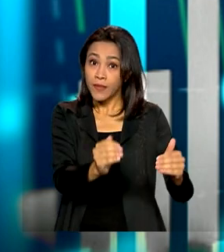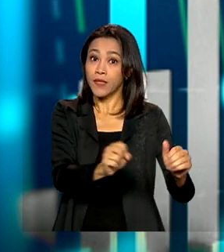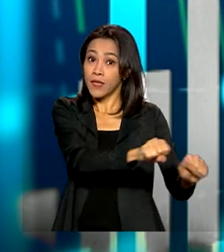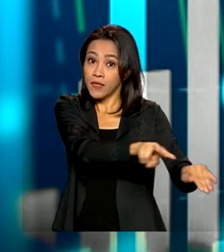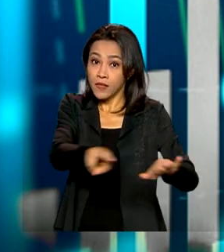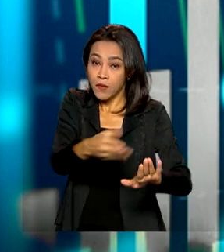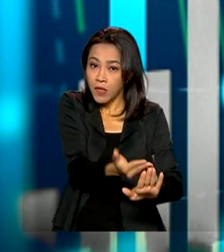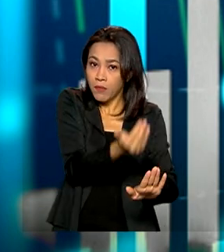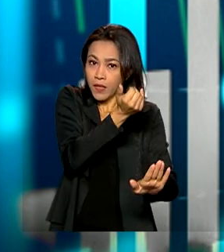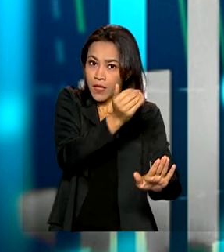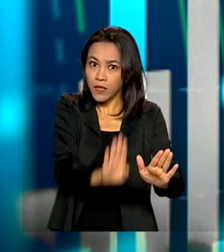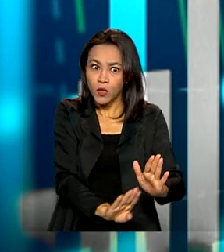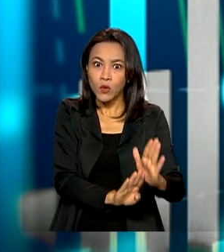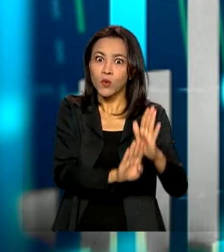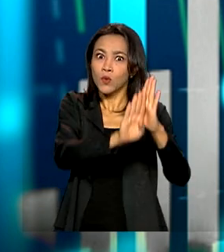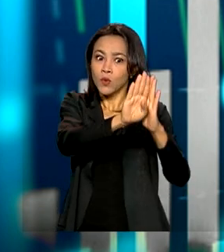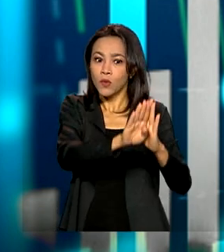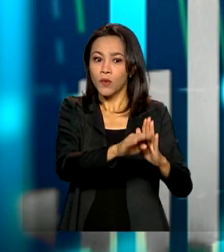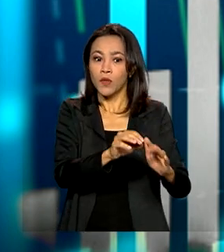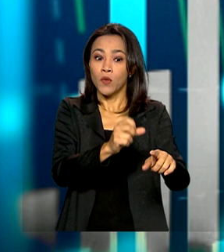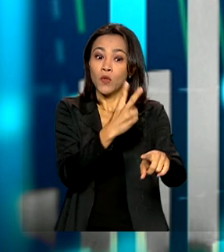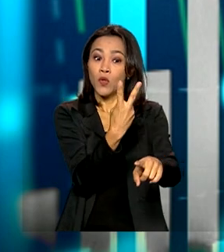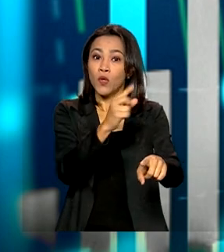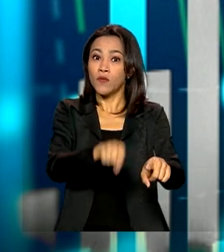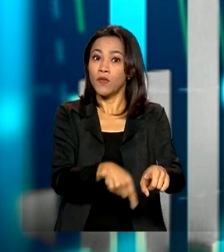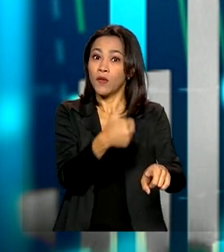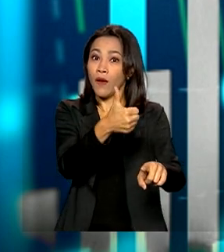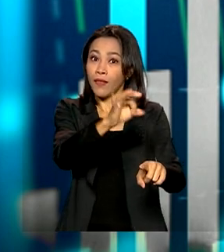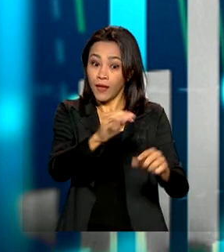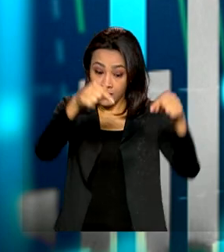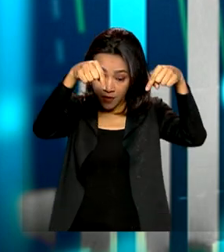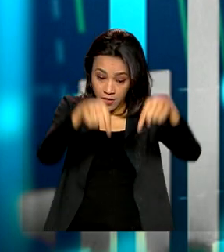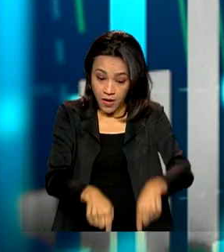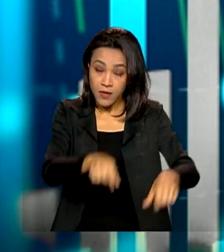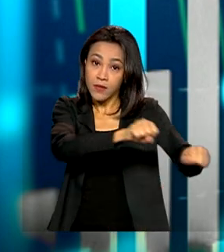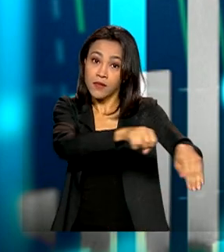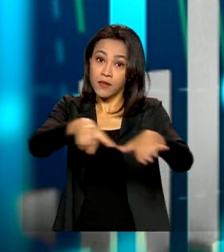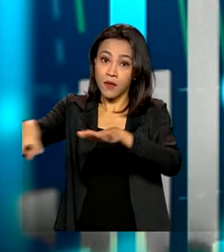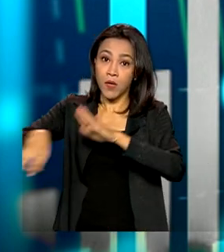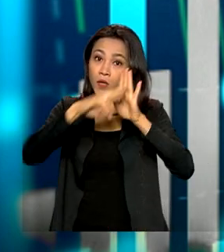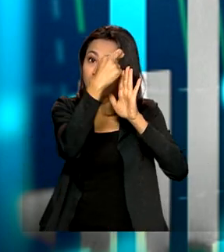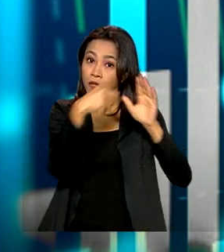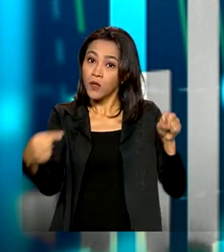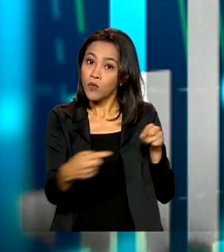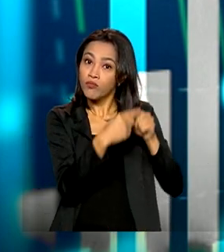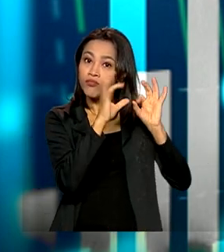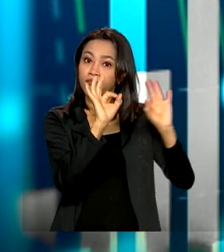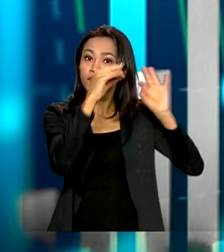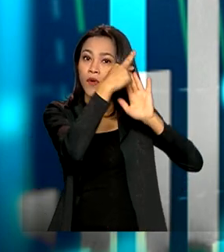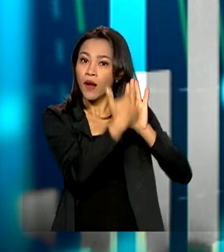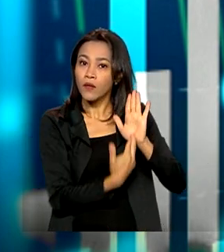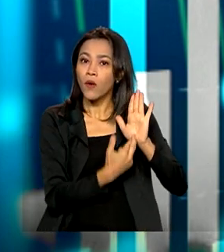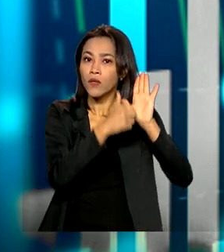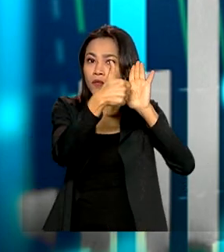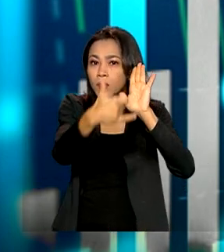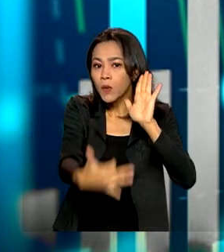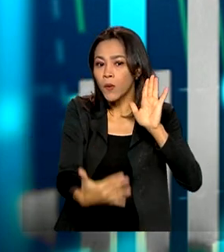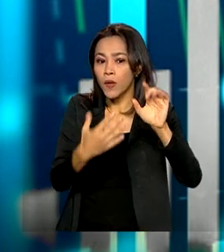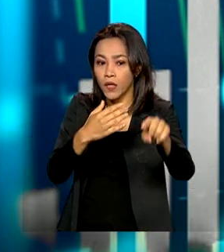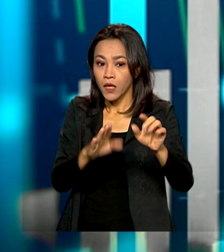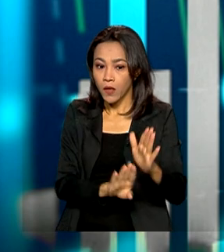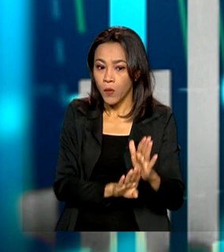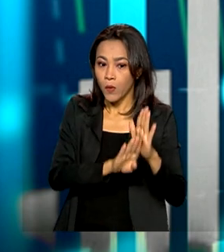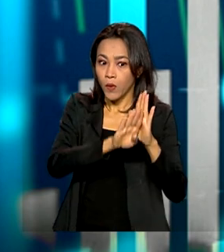a expectativa subiu para 2,10%. E nessa semana, segundo o Boletim Fox publicado ontem, a expectativa de crescimento,